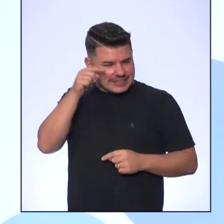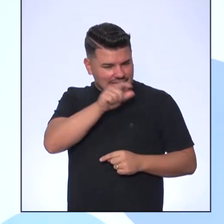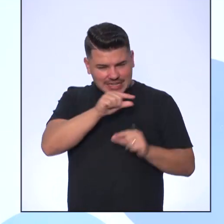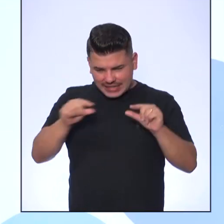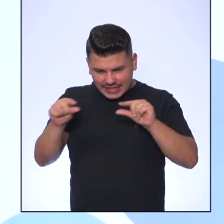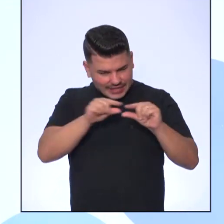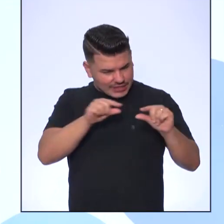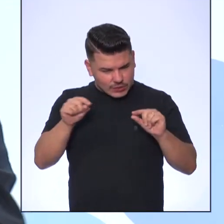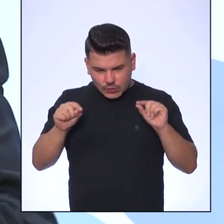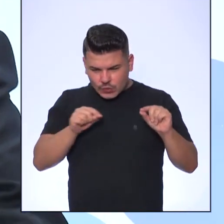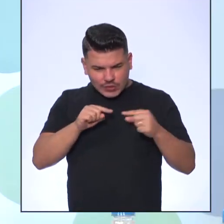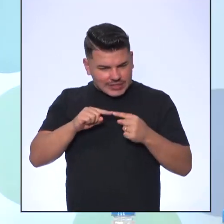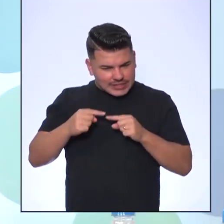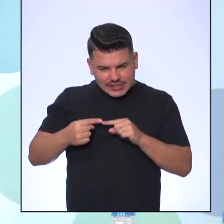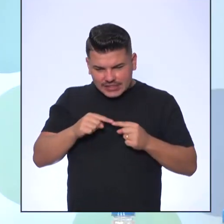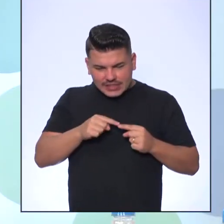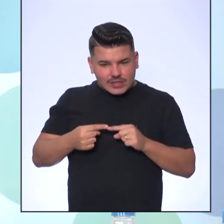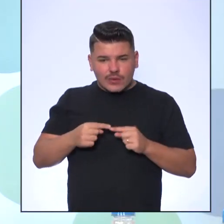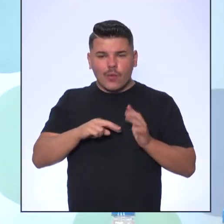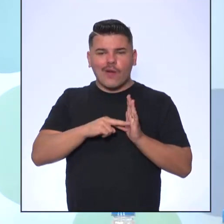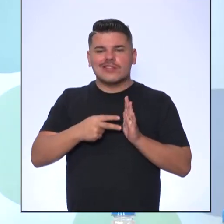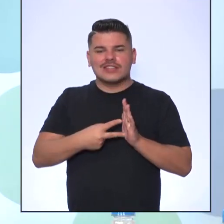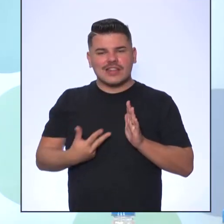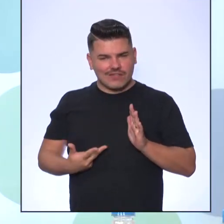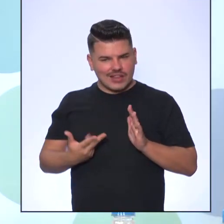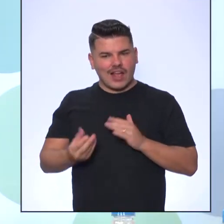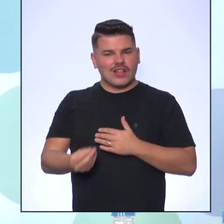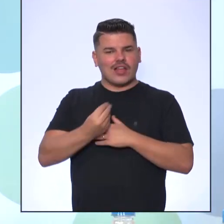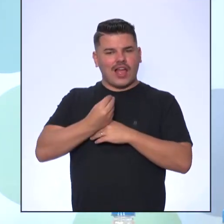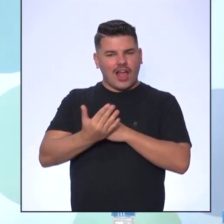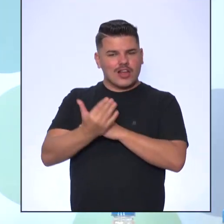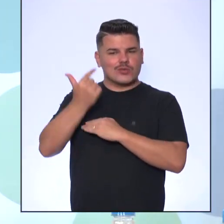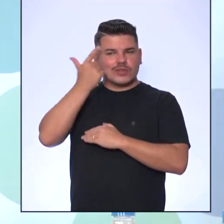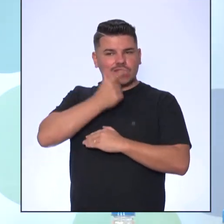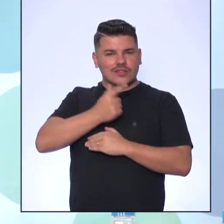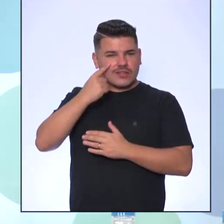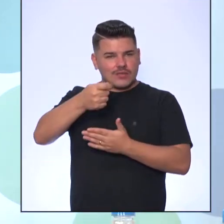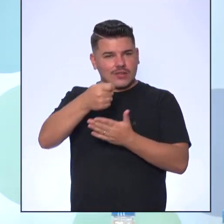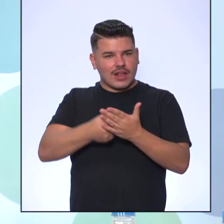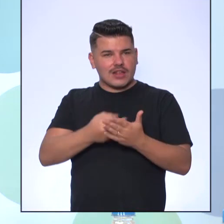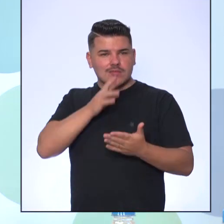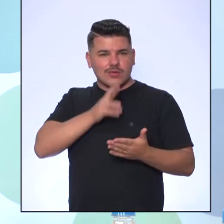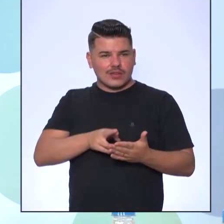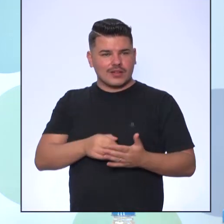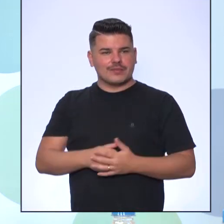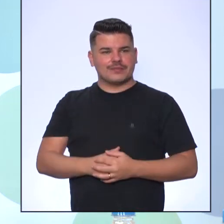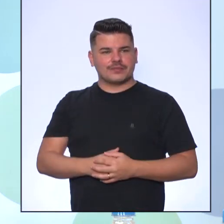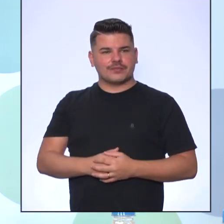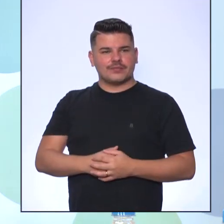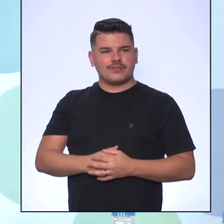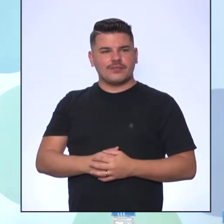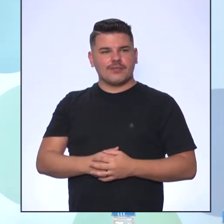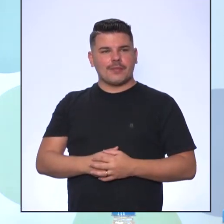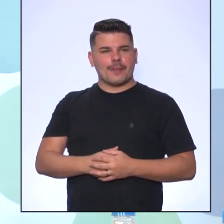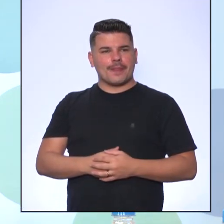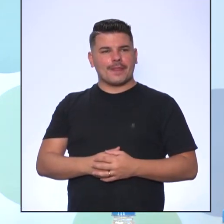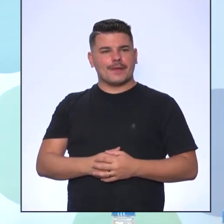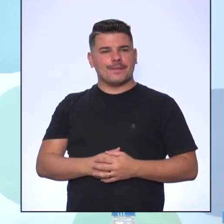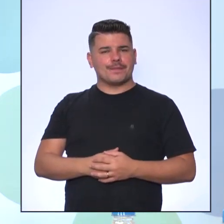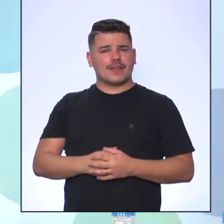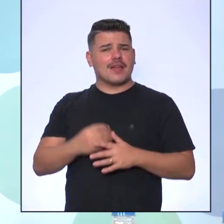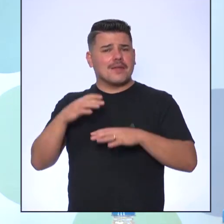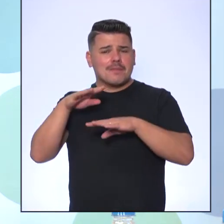matemática, não, Said? Sim, eu acho que a matemática, né, a gente sempre fala, ela é uma caixa de ferramentas, né? A